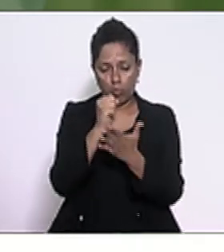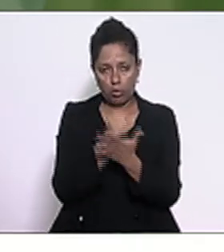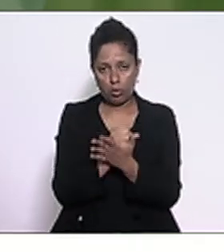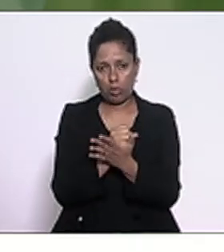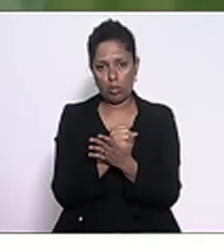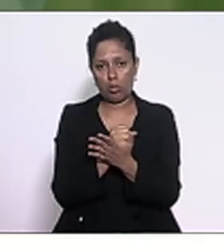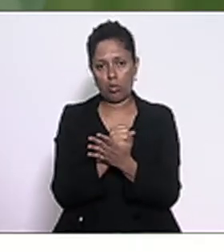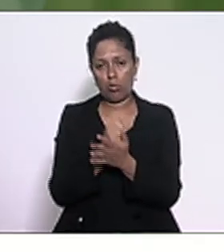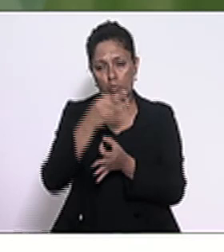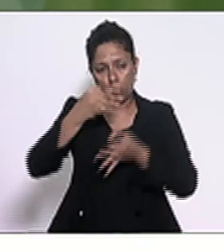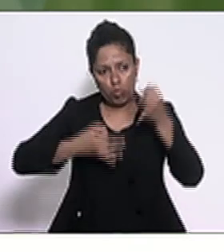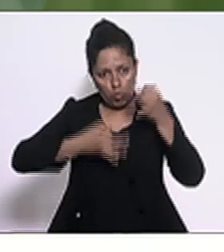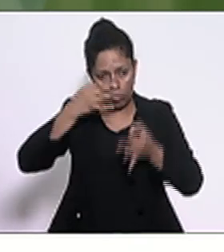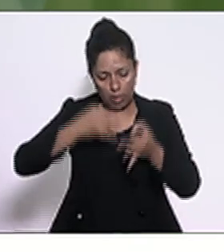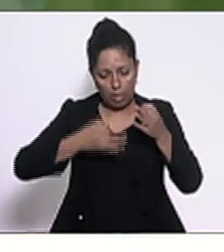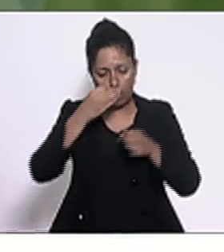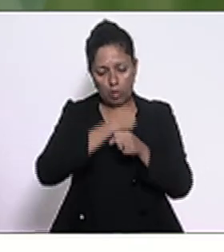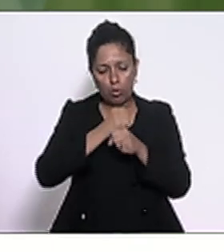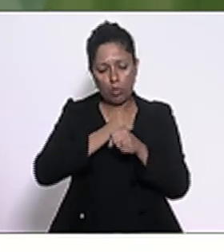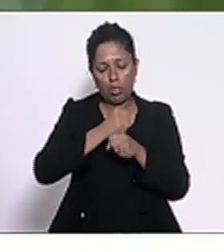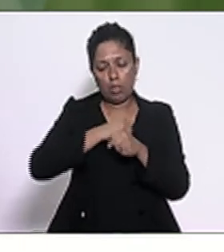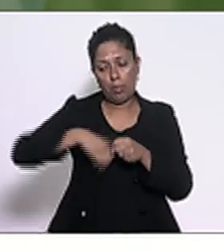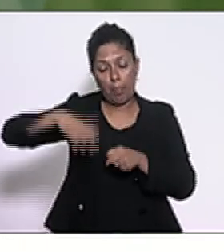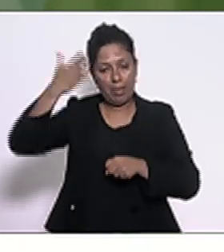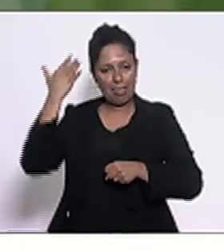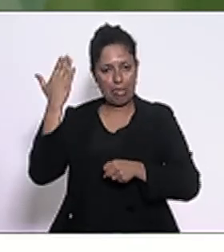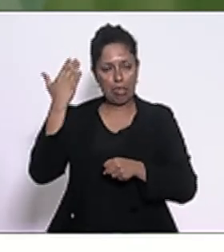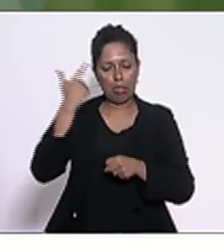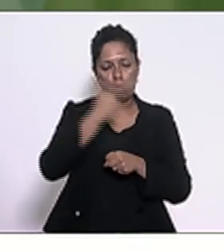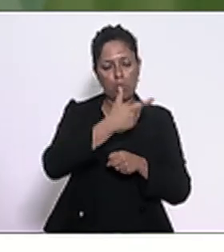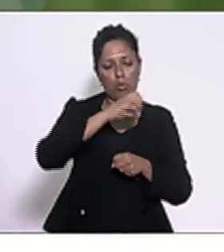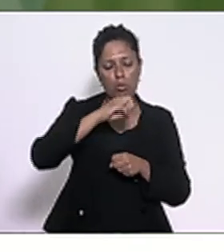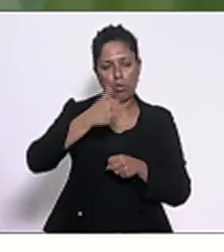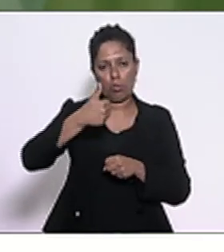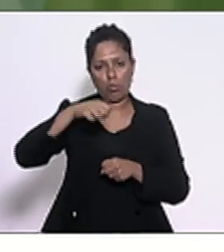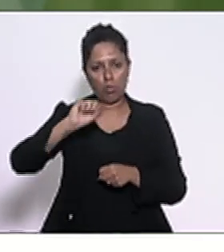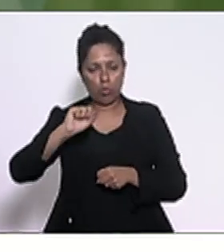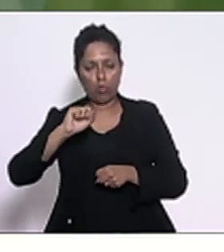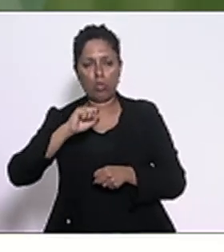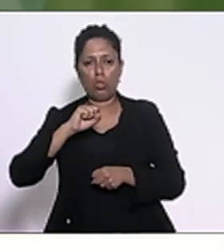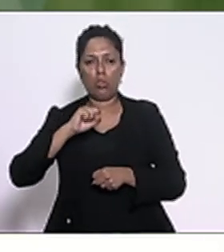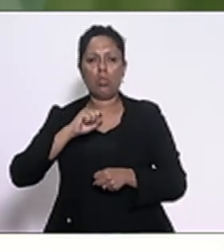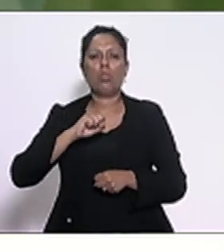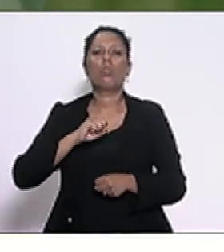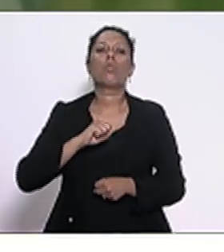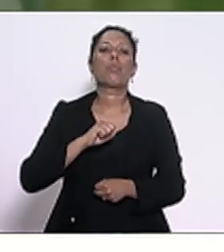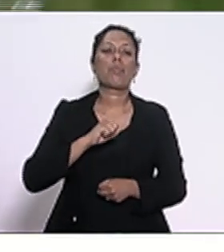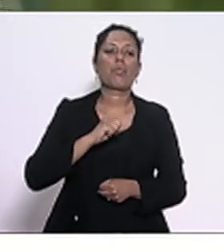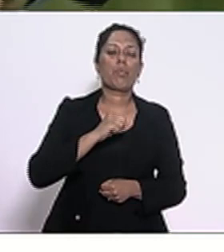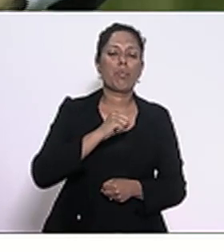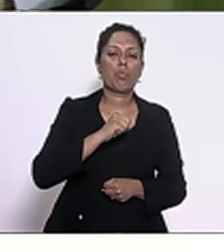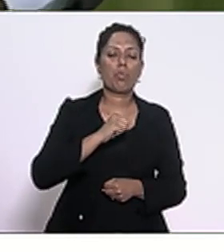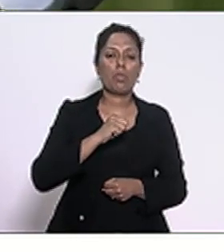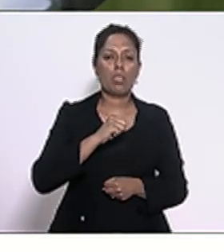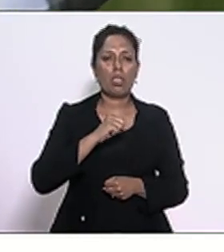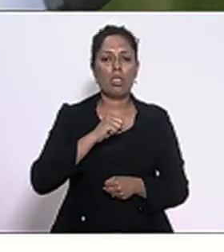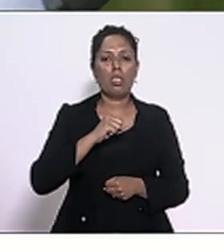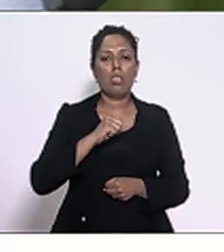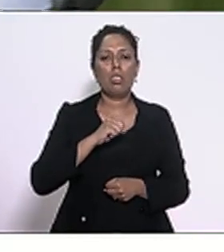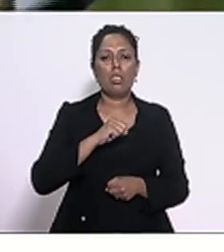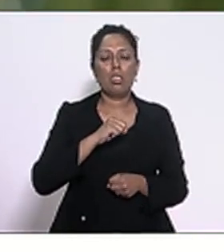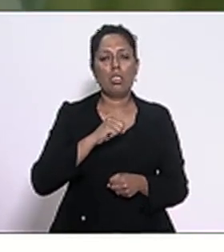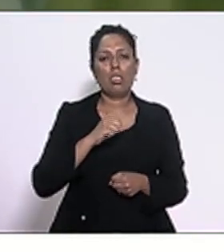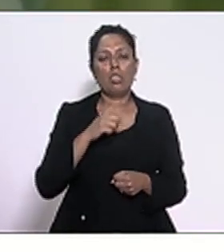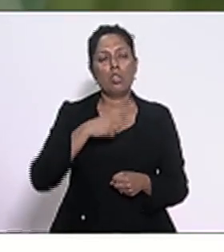ano passado, né, em 2018, e que, quando nós assumimos a direção do Proderj, ela estava